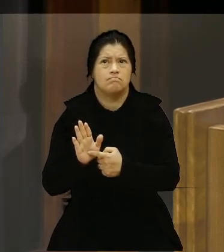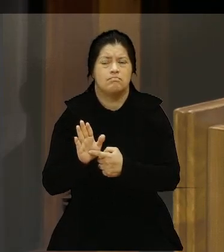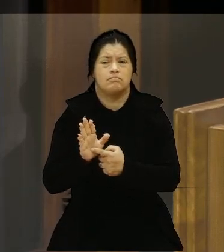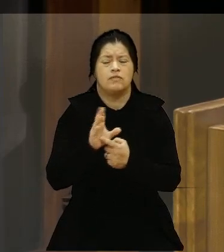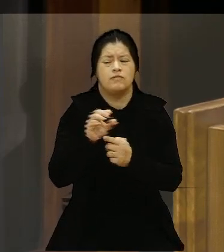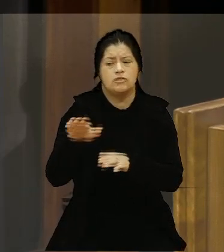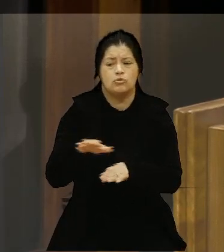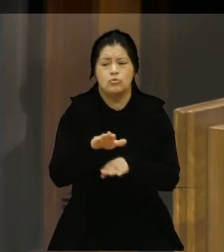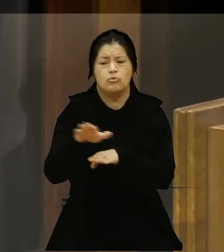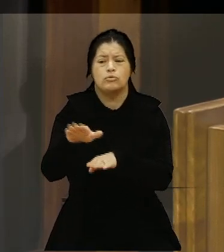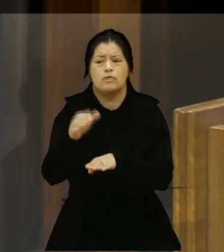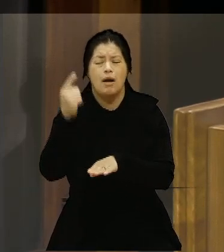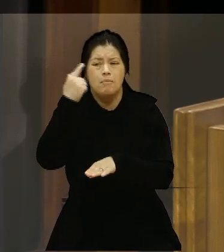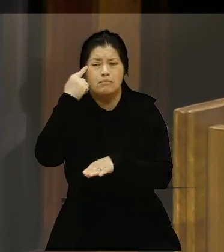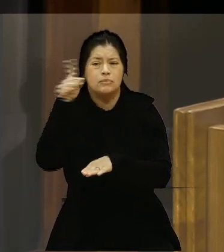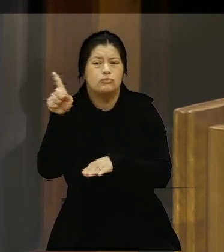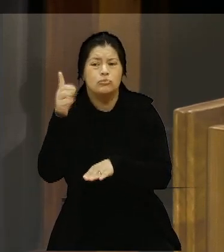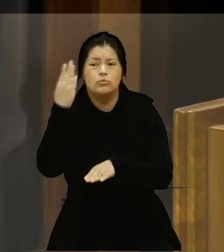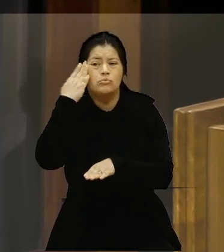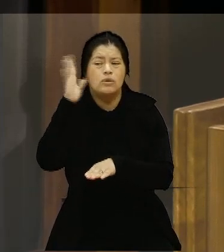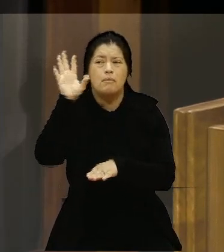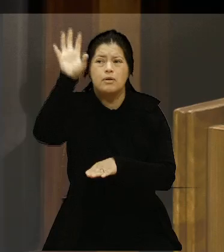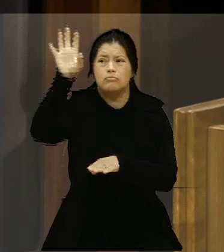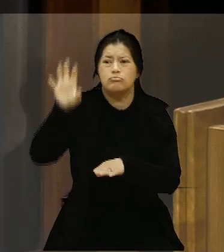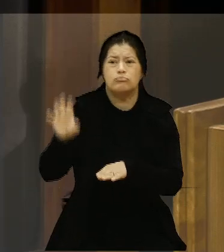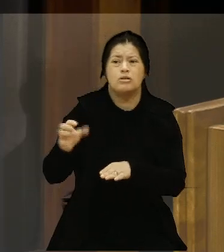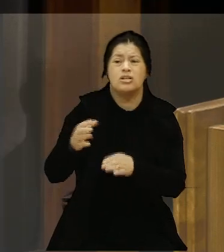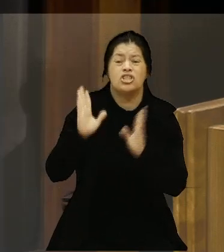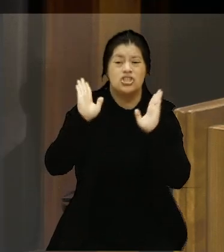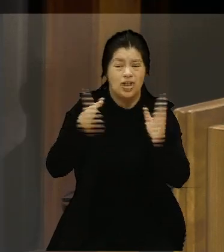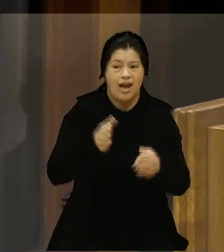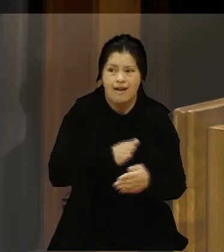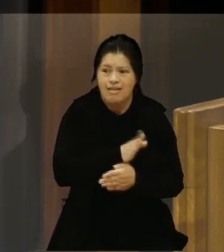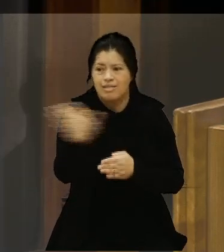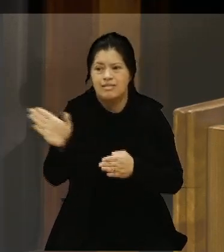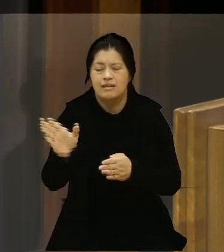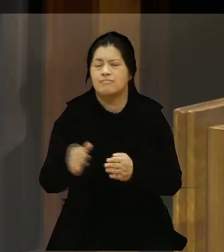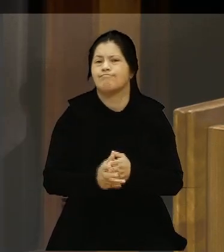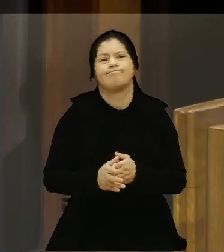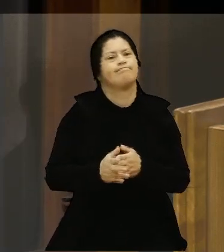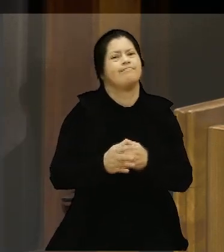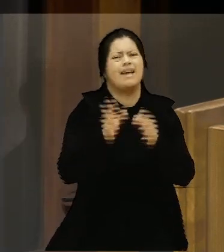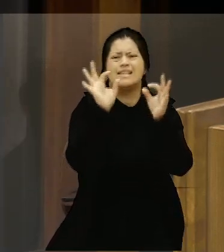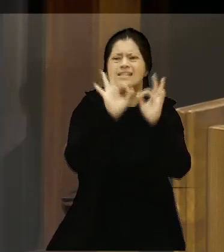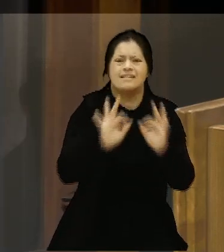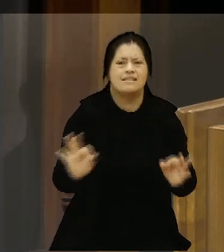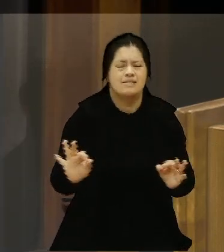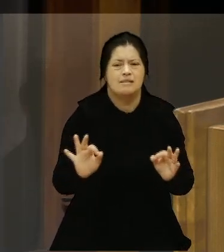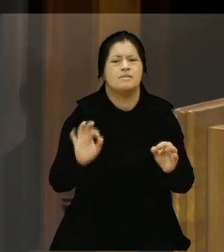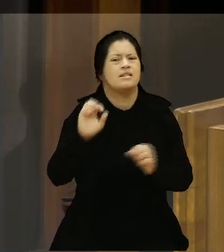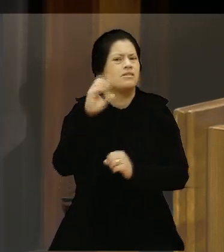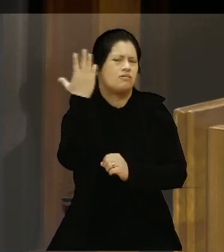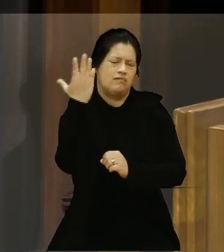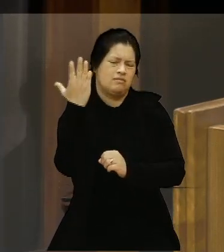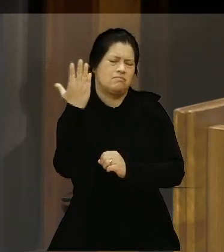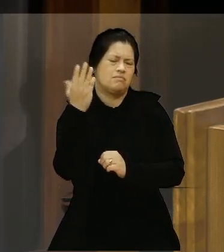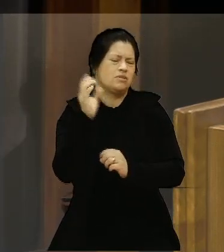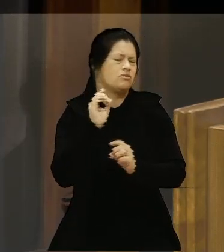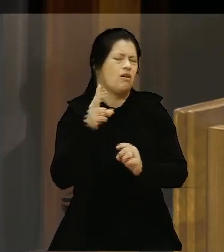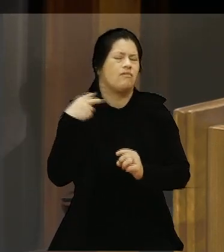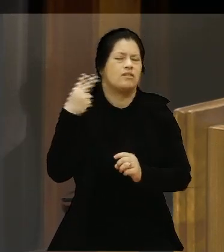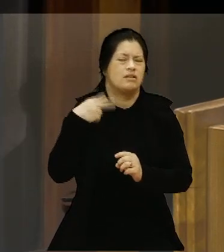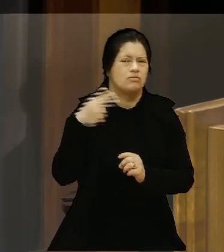daí o pessoal fica na dúvida, sem sinalização, se já é para entrar. E é simples, muito simples. A sua parte, vereadora